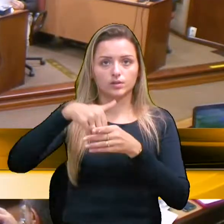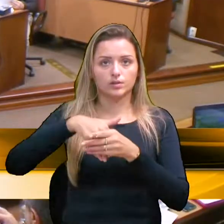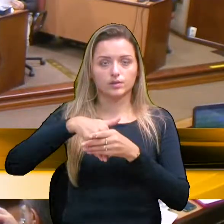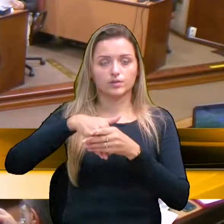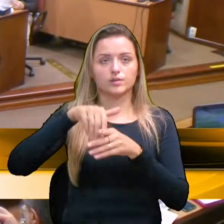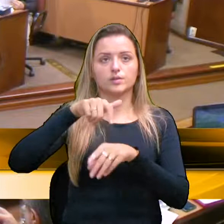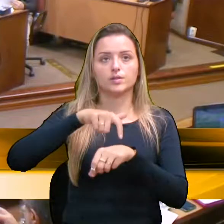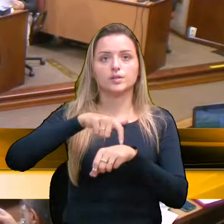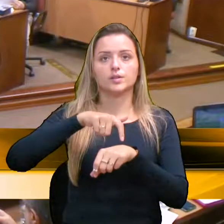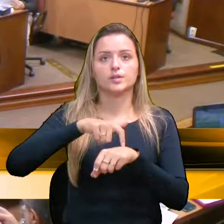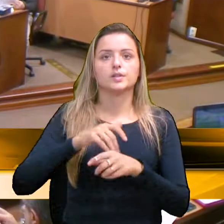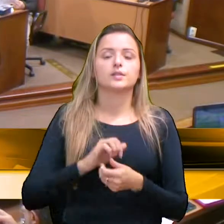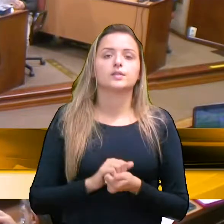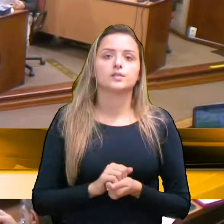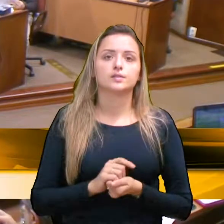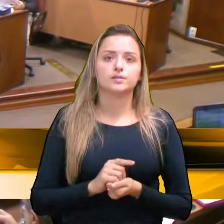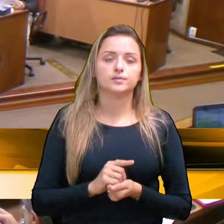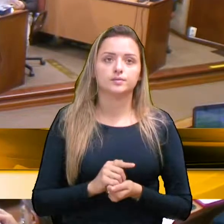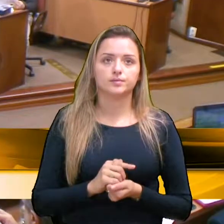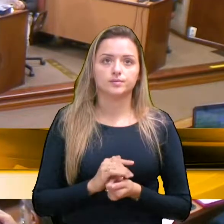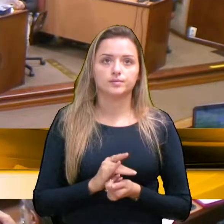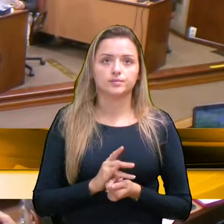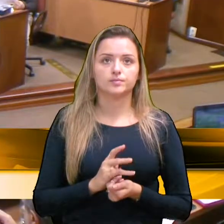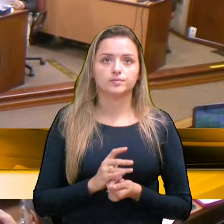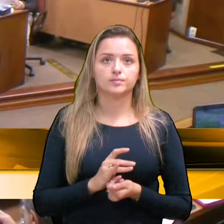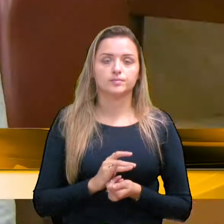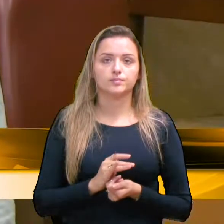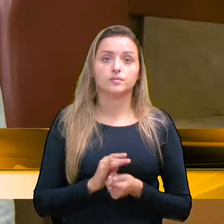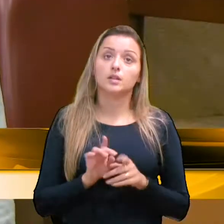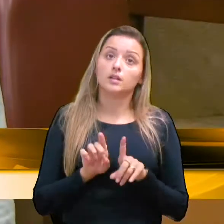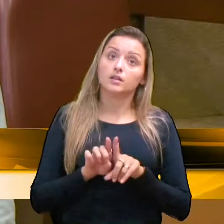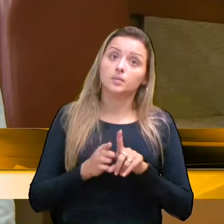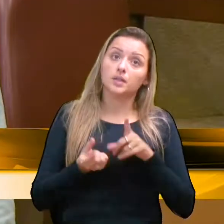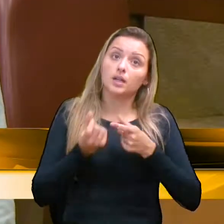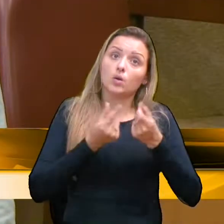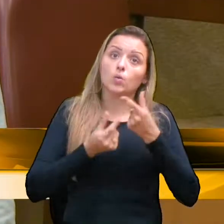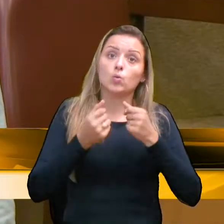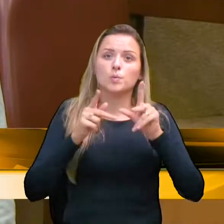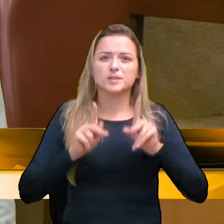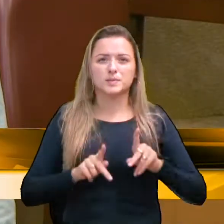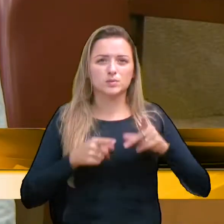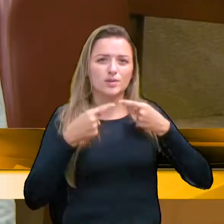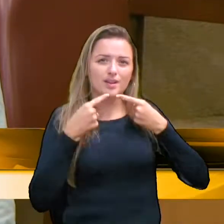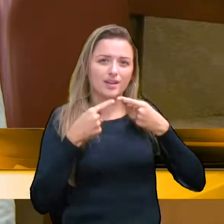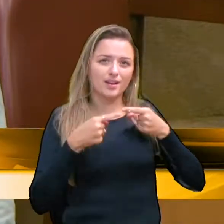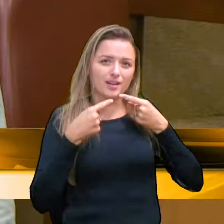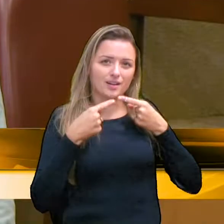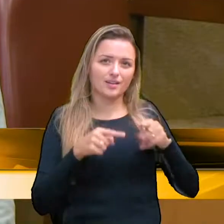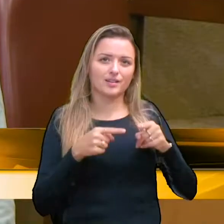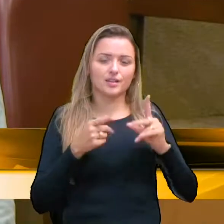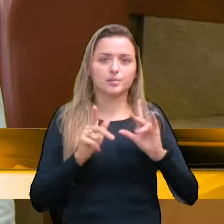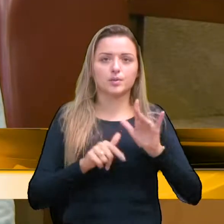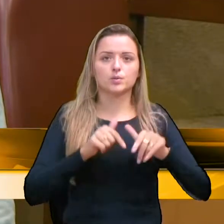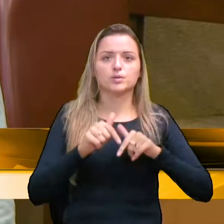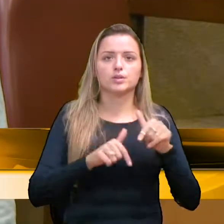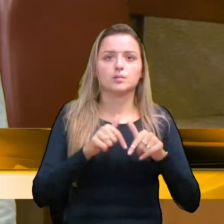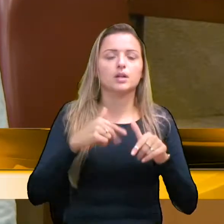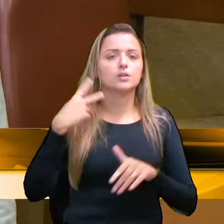momento, né, e muitas vezes até algumas pessoas chegam a criticar, né?